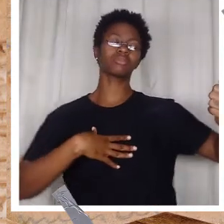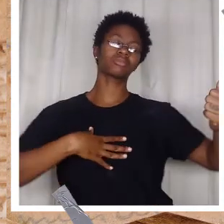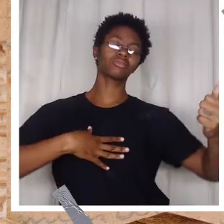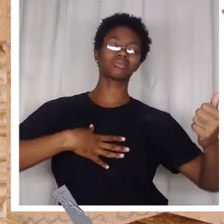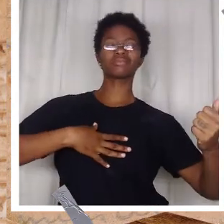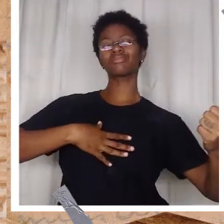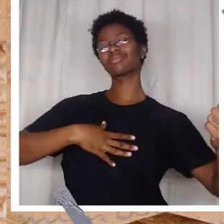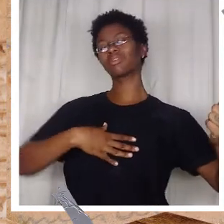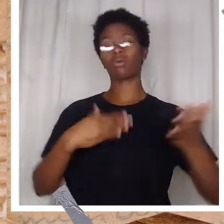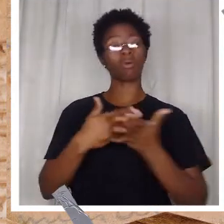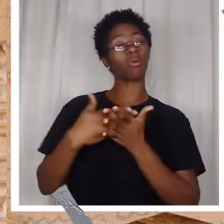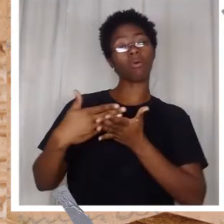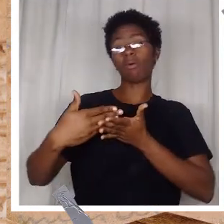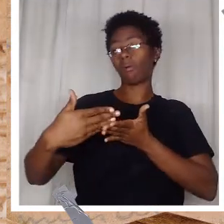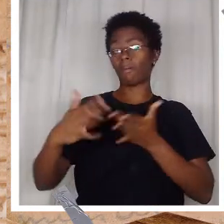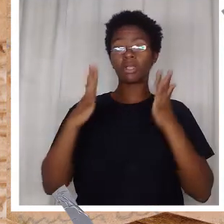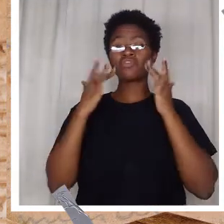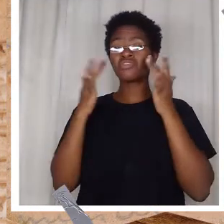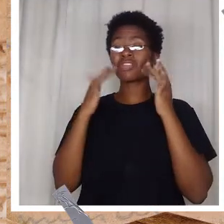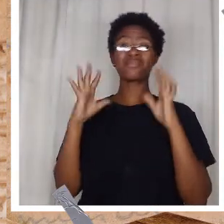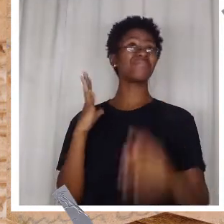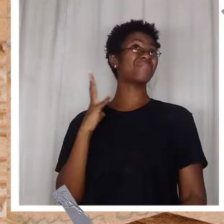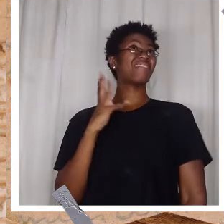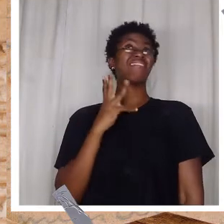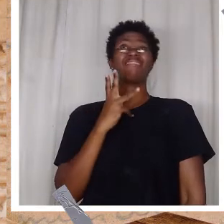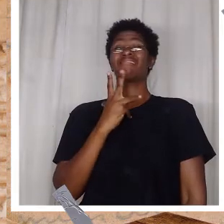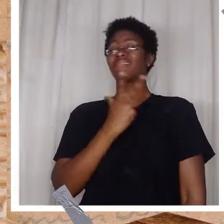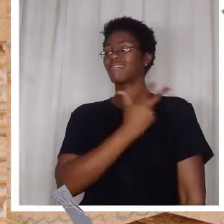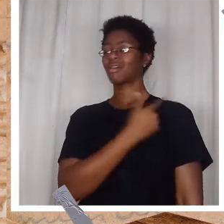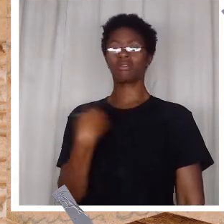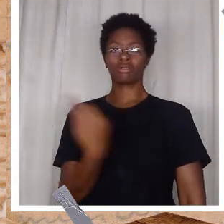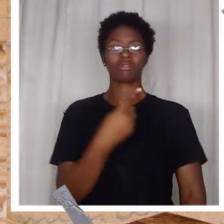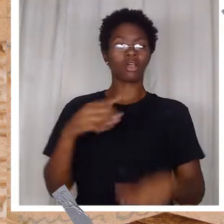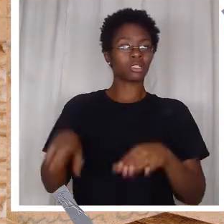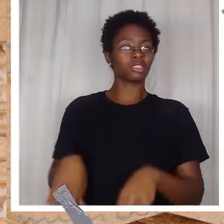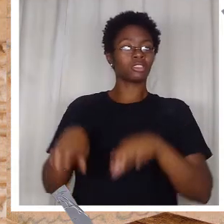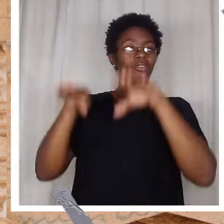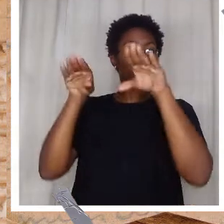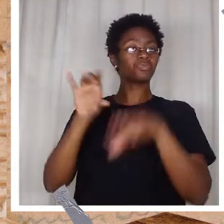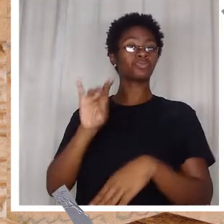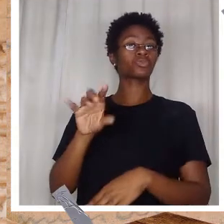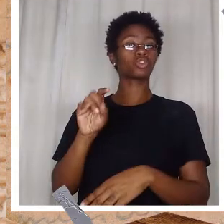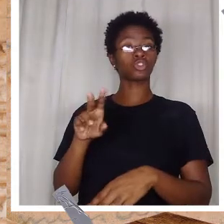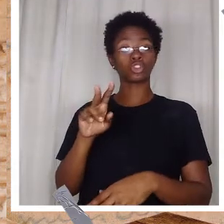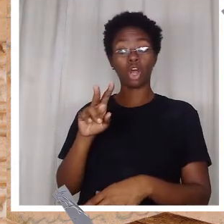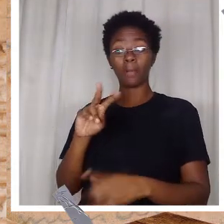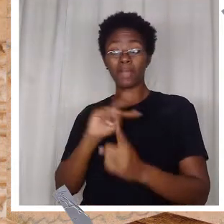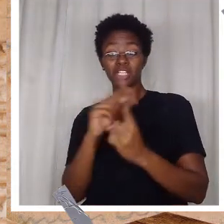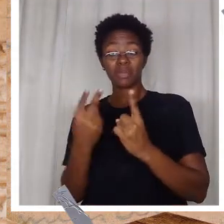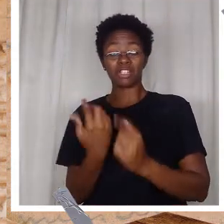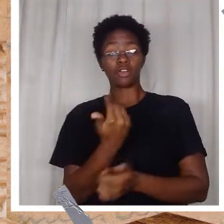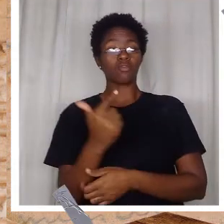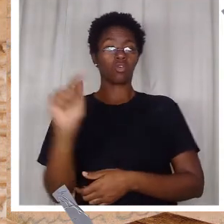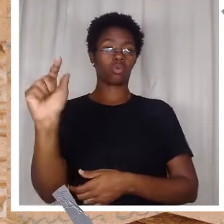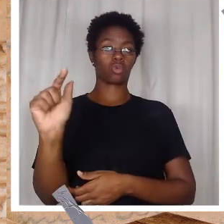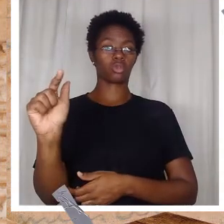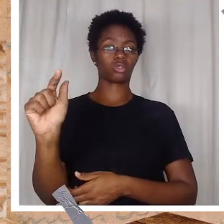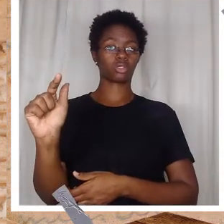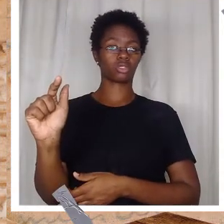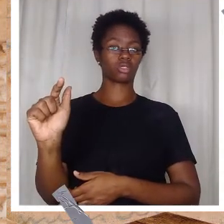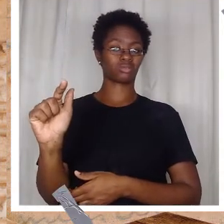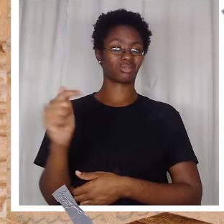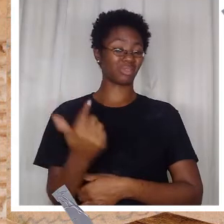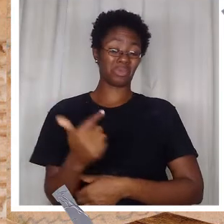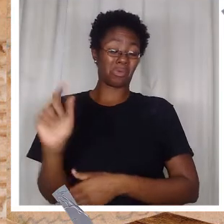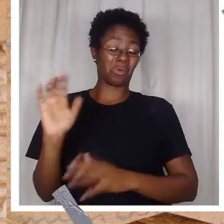Cida começa o espetáculo, é maravilhoso, uma luz. Então, todos nós crescemos em ouvir Carolina com o olhar do outro. Sim. Porque são muitas camadas,